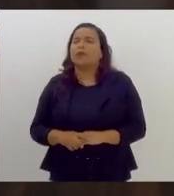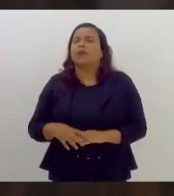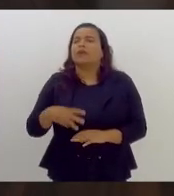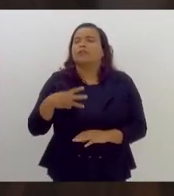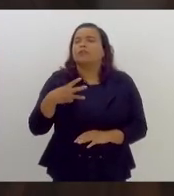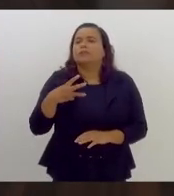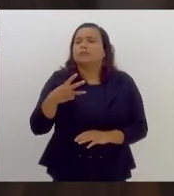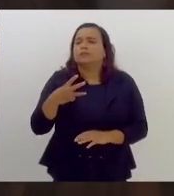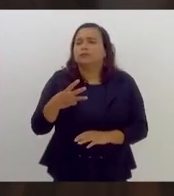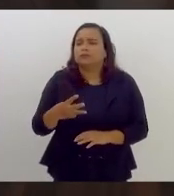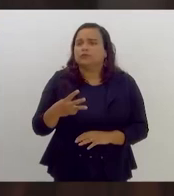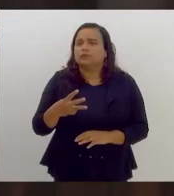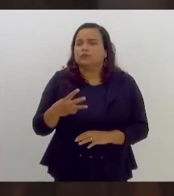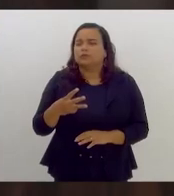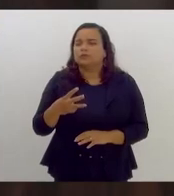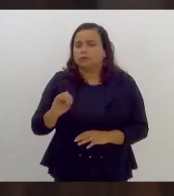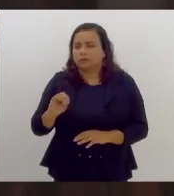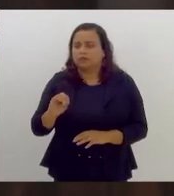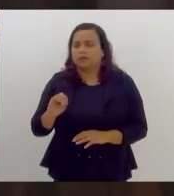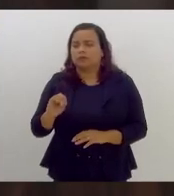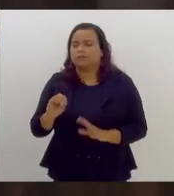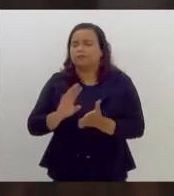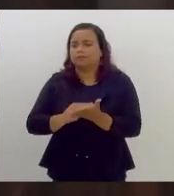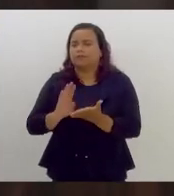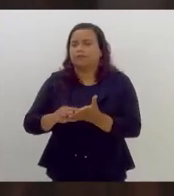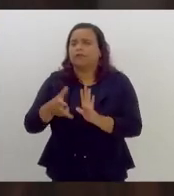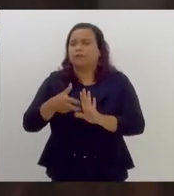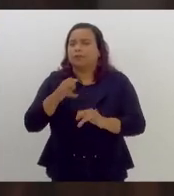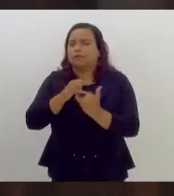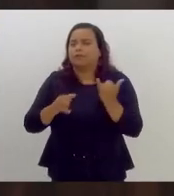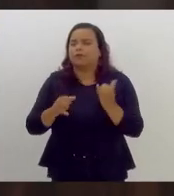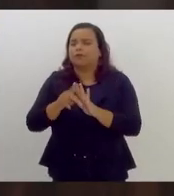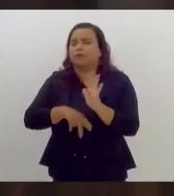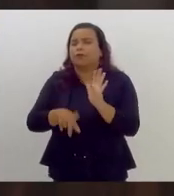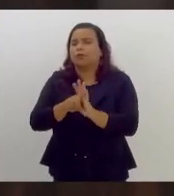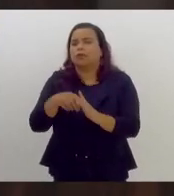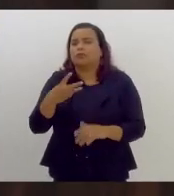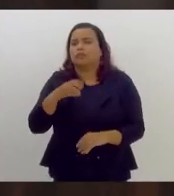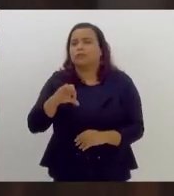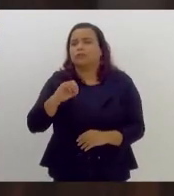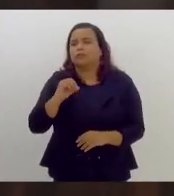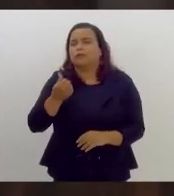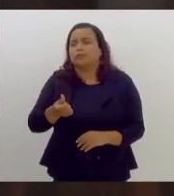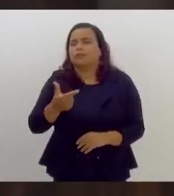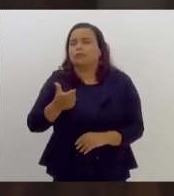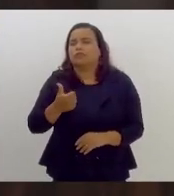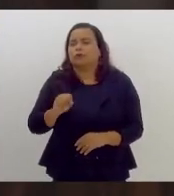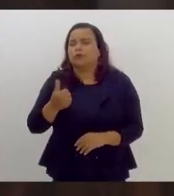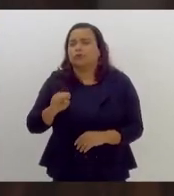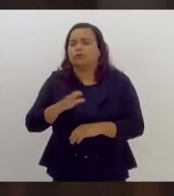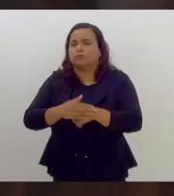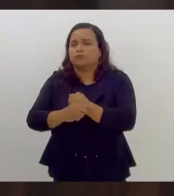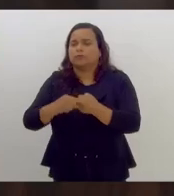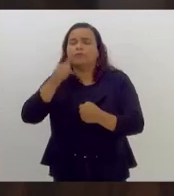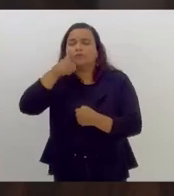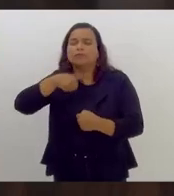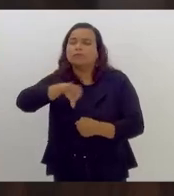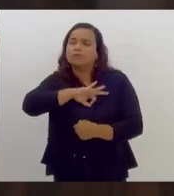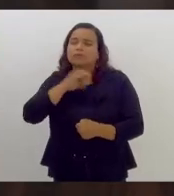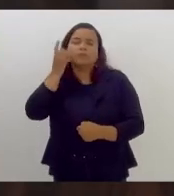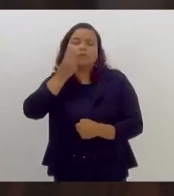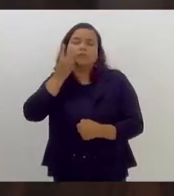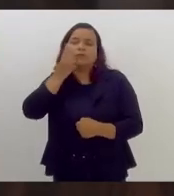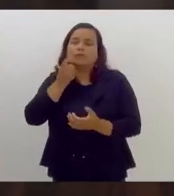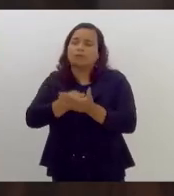Trigésimo da pauta. Veto parcial aposto ao projeto de lei 3906 de 18, de autoria da deputada Marta Rocha,